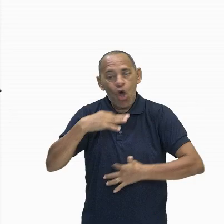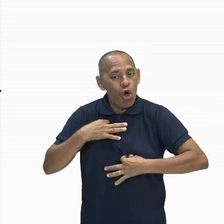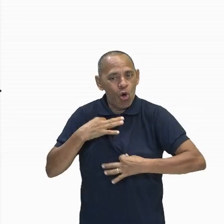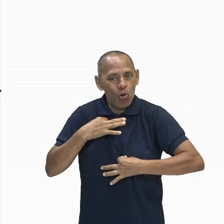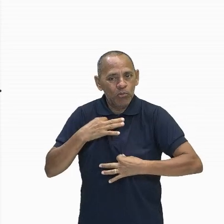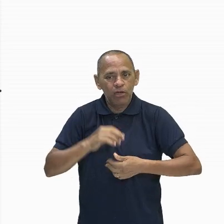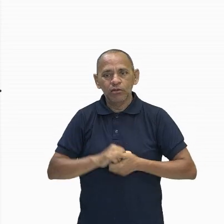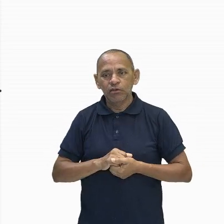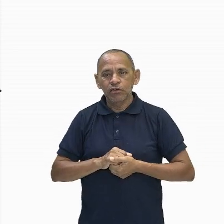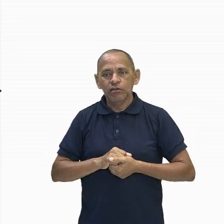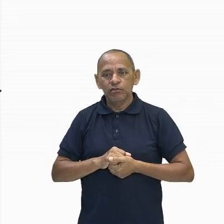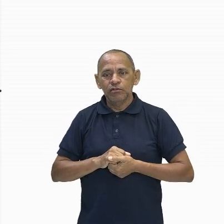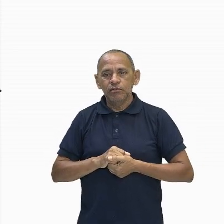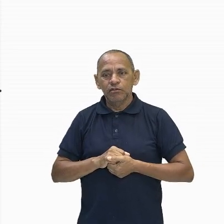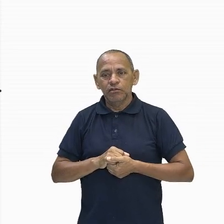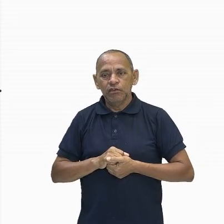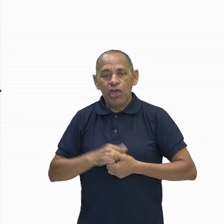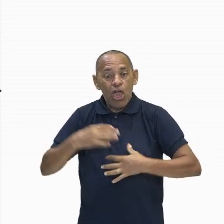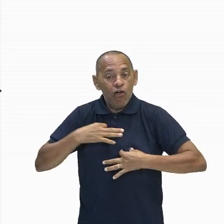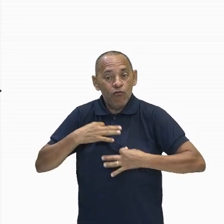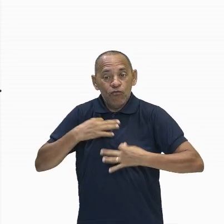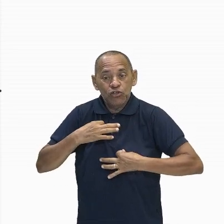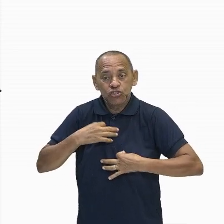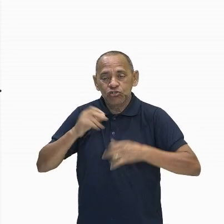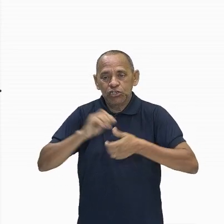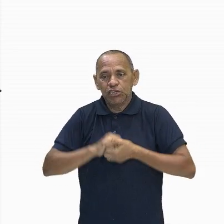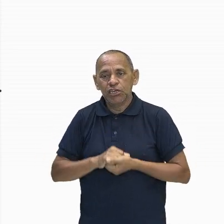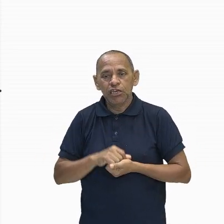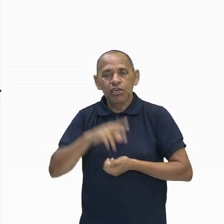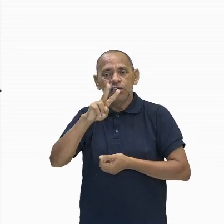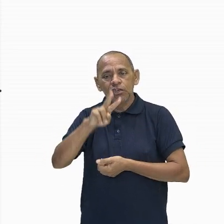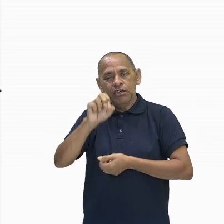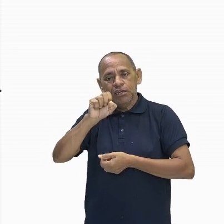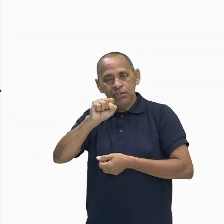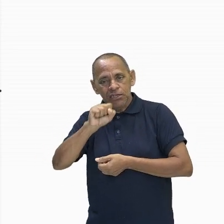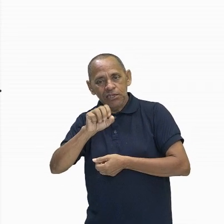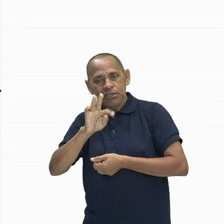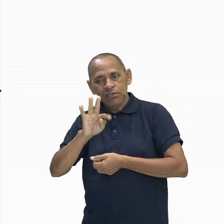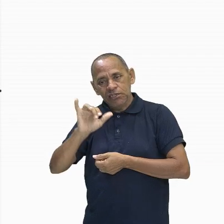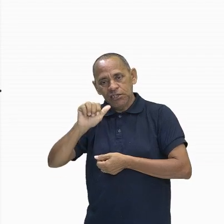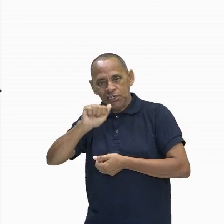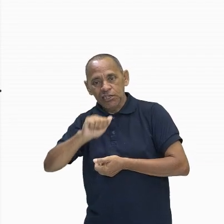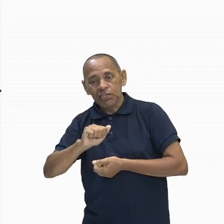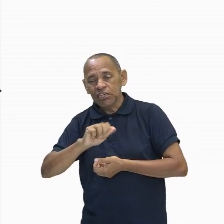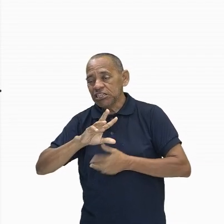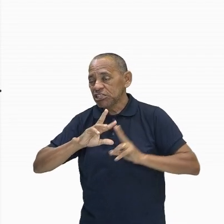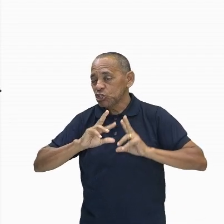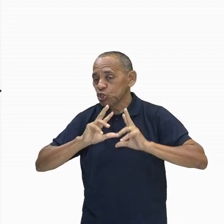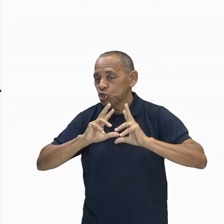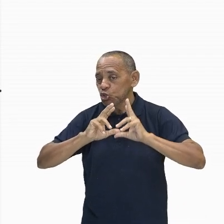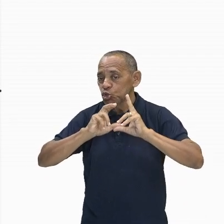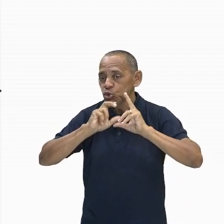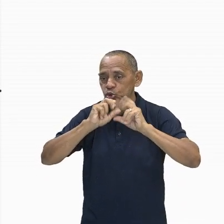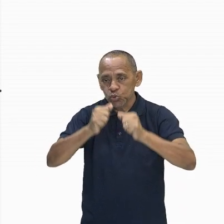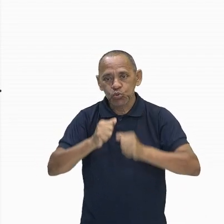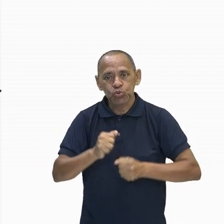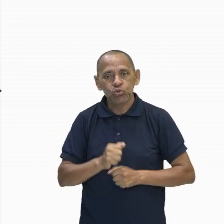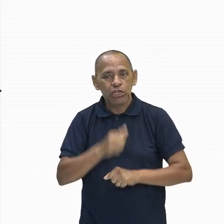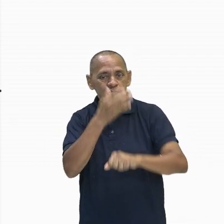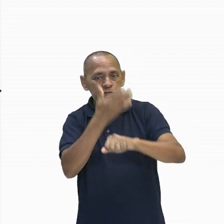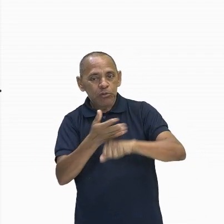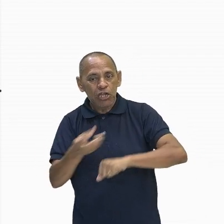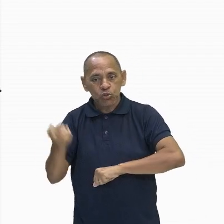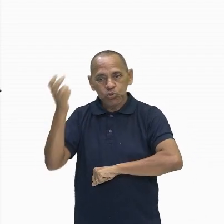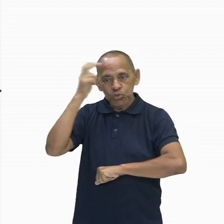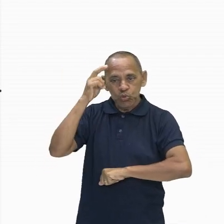é vestir toda a sua cultura, a sua religião e impor. E aí ele lamenta, que pena. Porque se tivesse sido em um